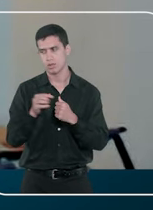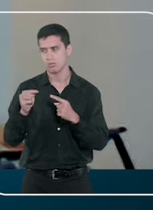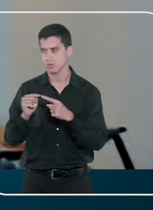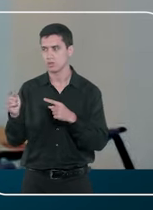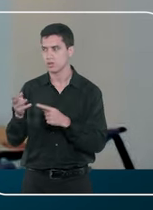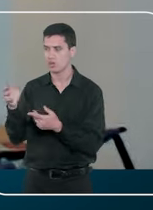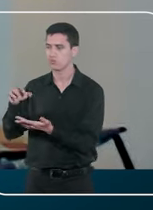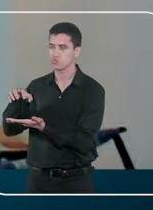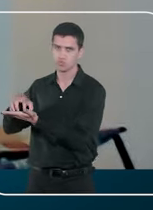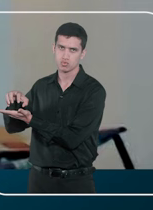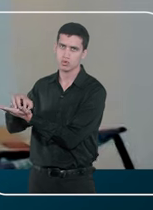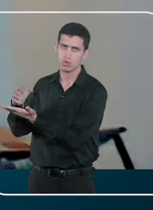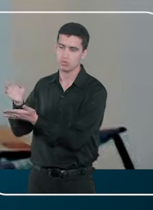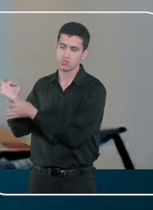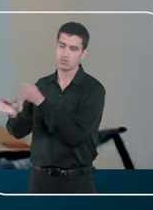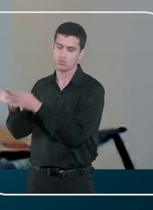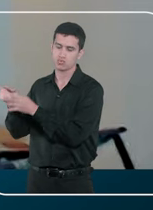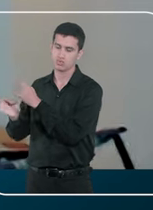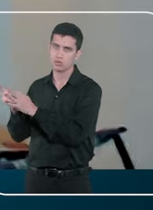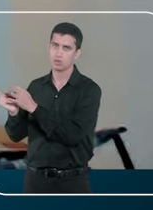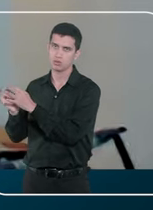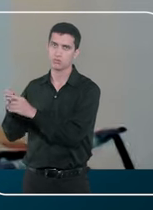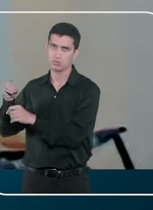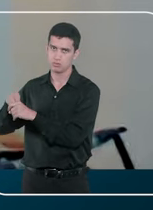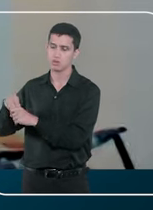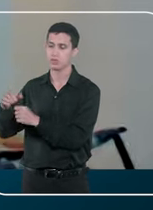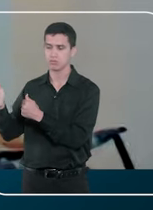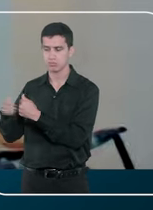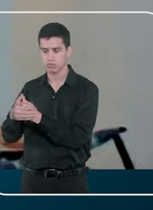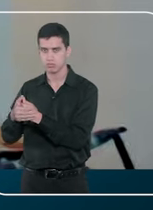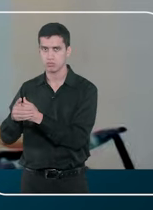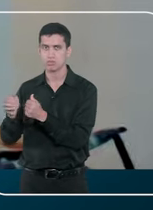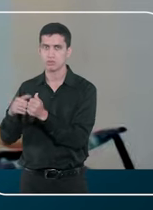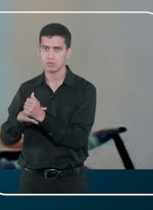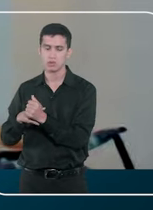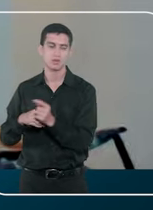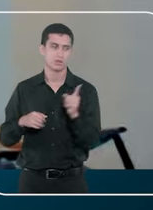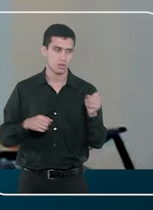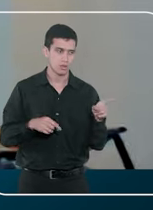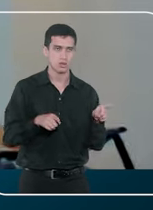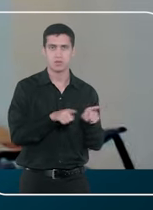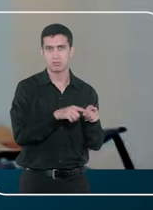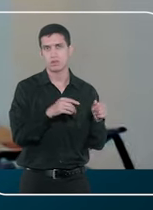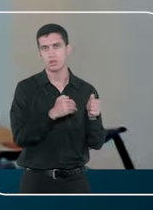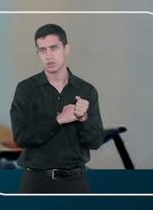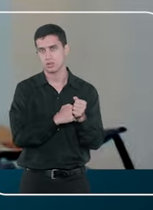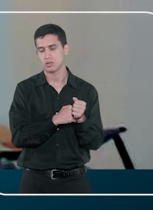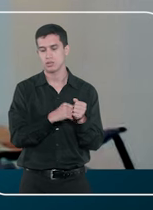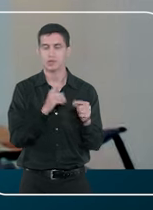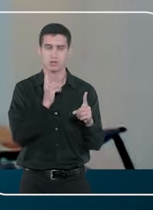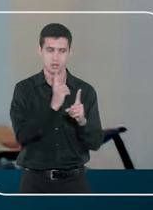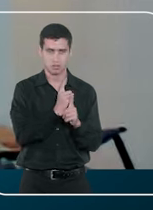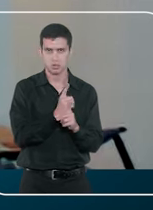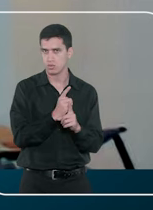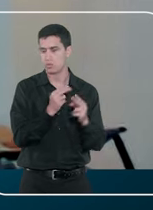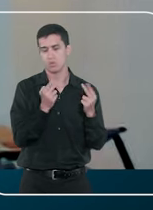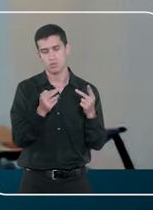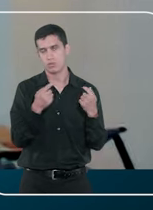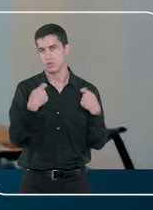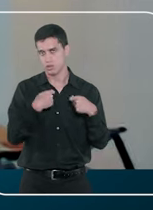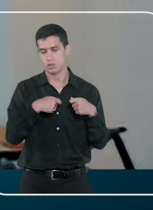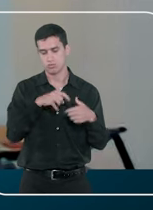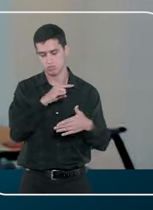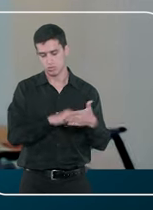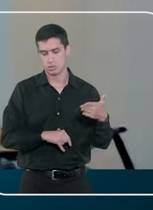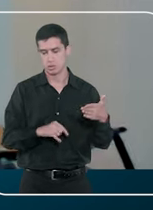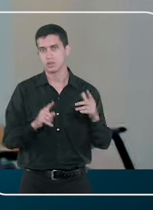negociação e impede o indeferimento seguido sem justa causa do que sejam inícios dessas tratativas. É claro que as partes